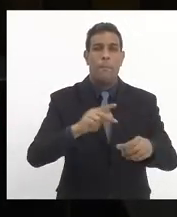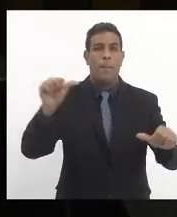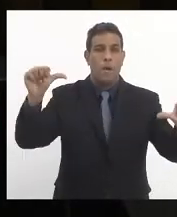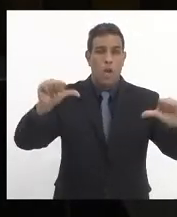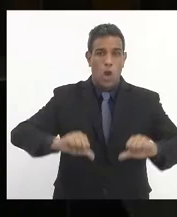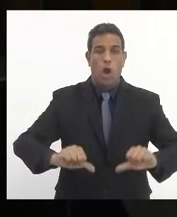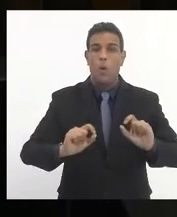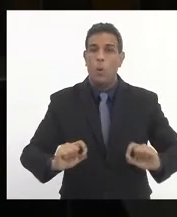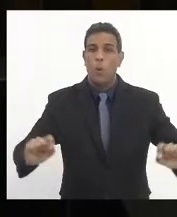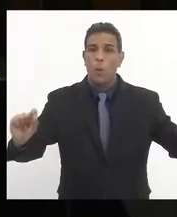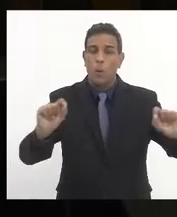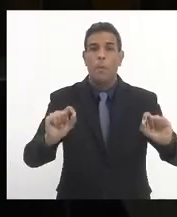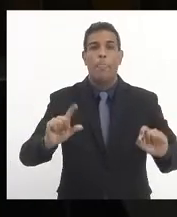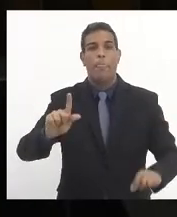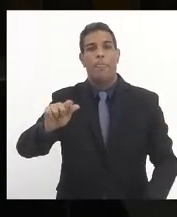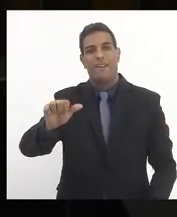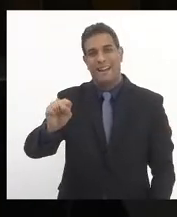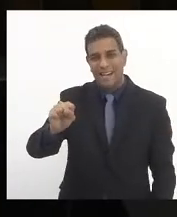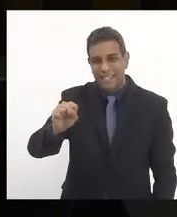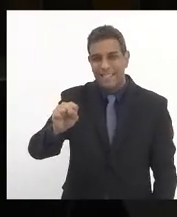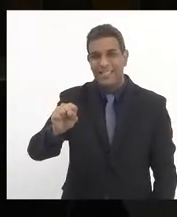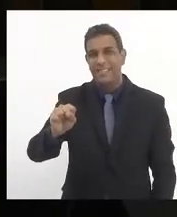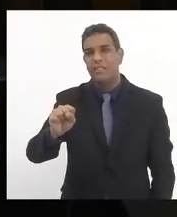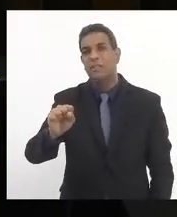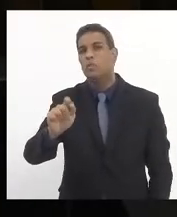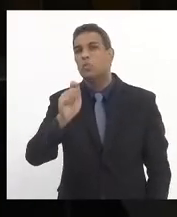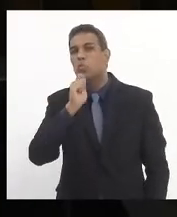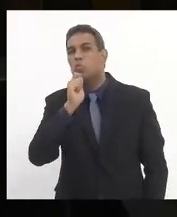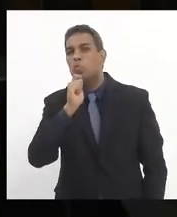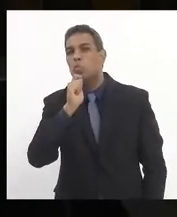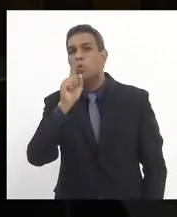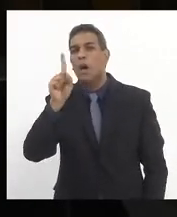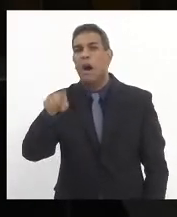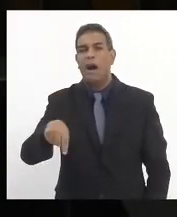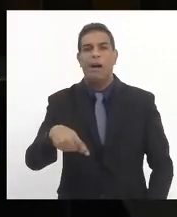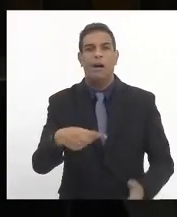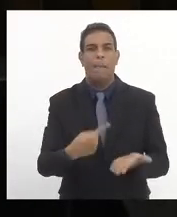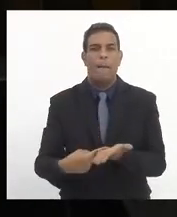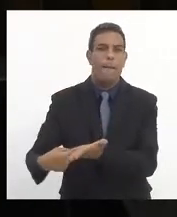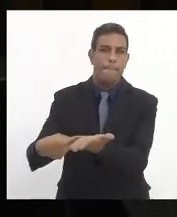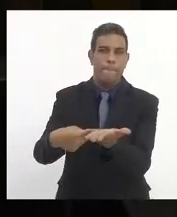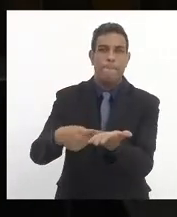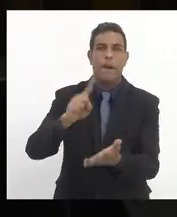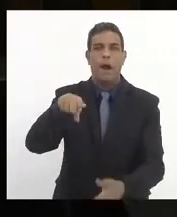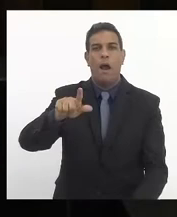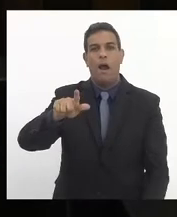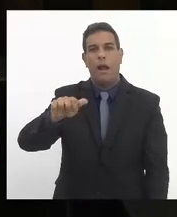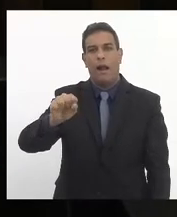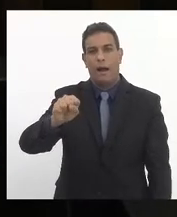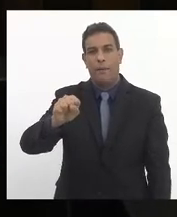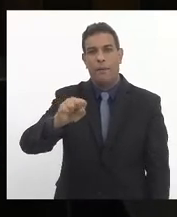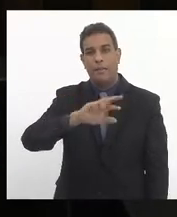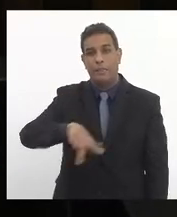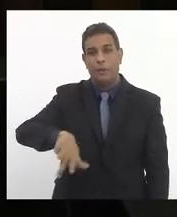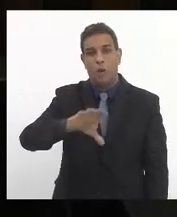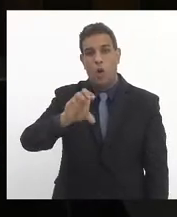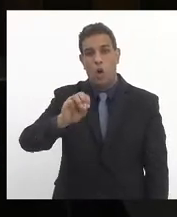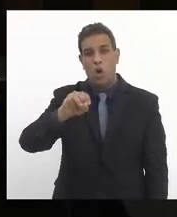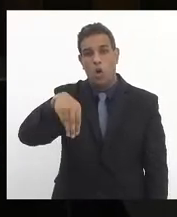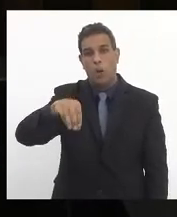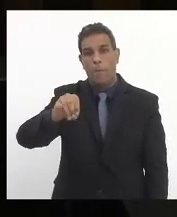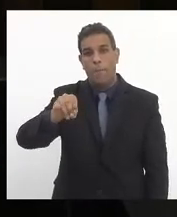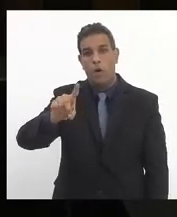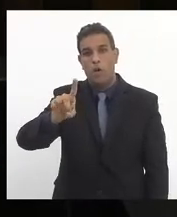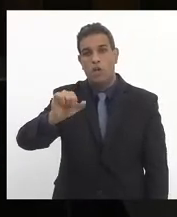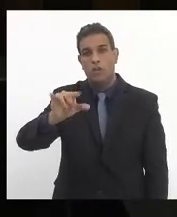isso, gás não é commodity. Gás não é commodity. Nós